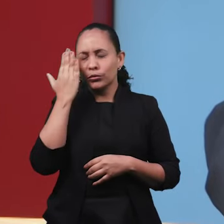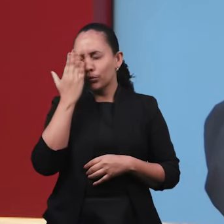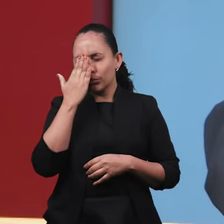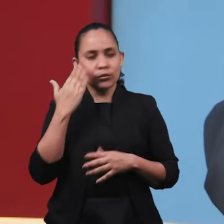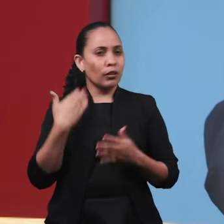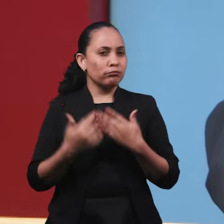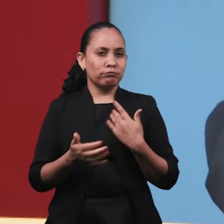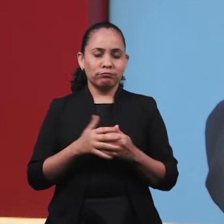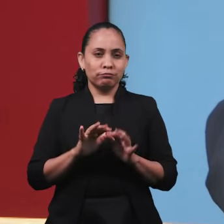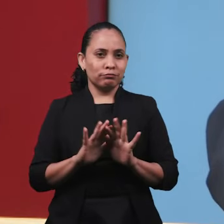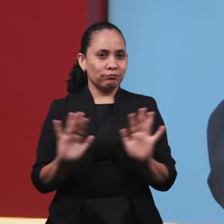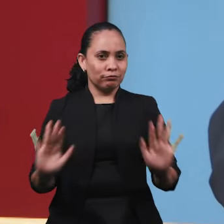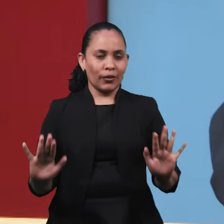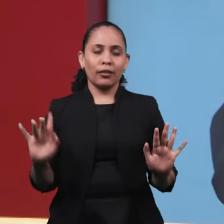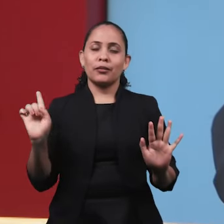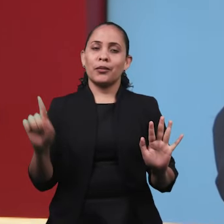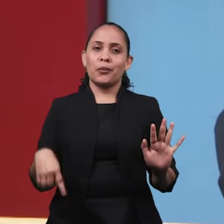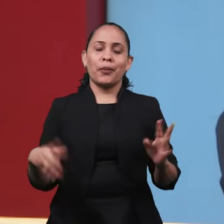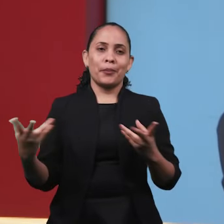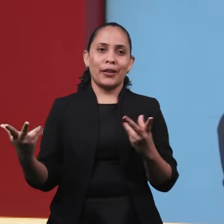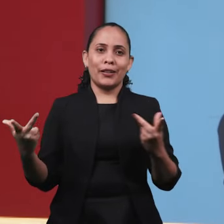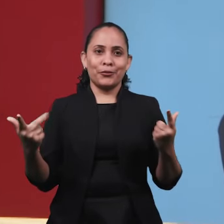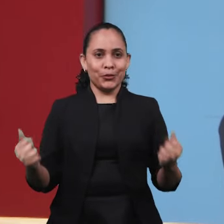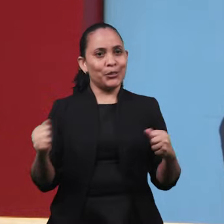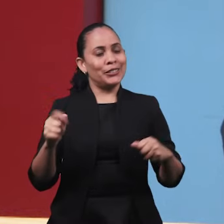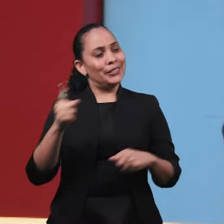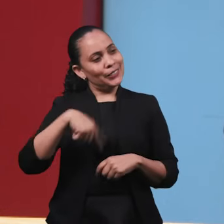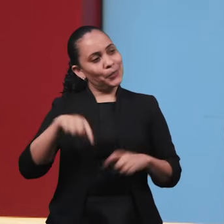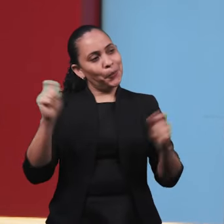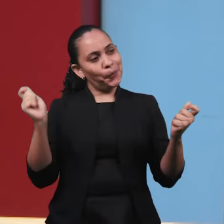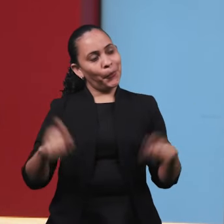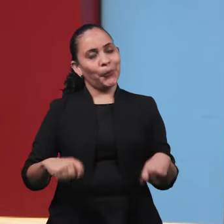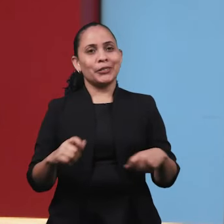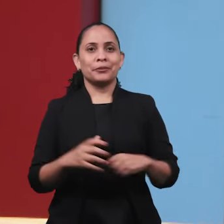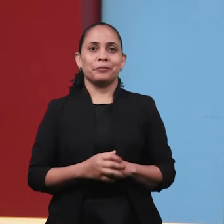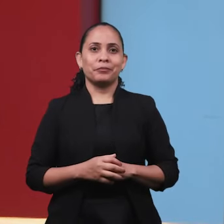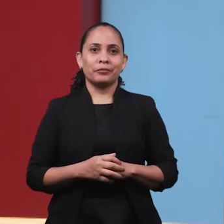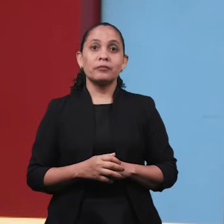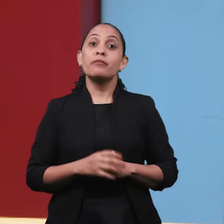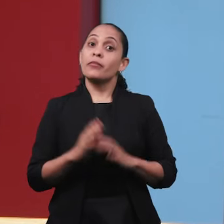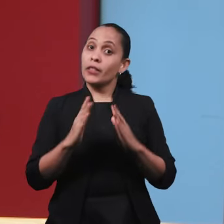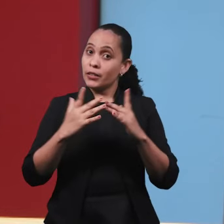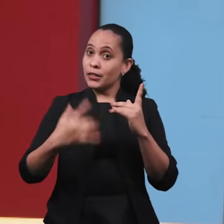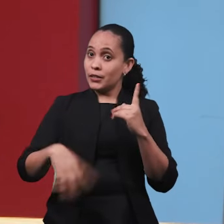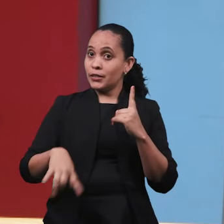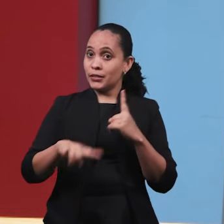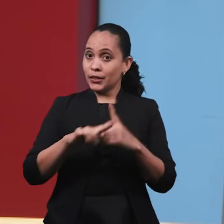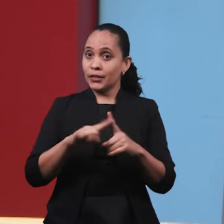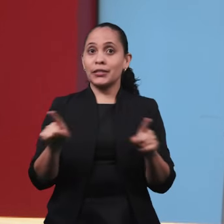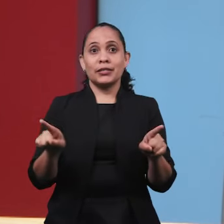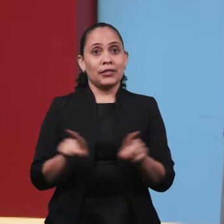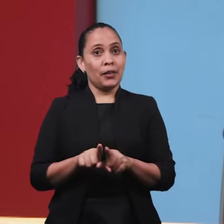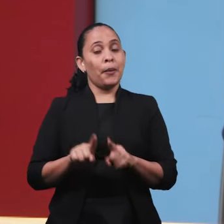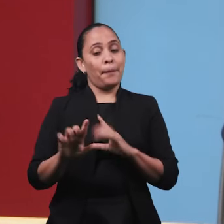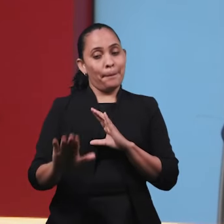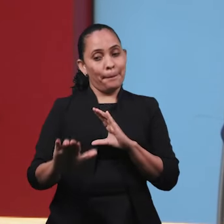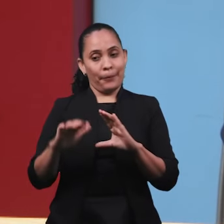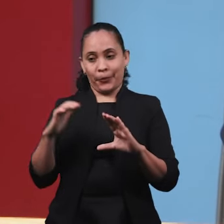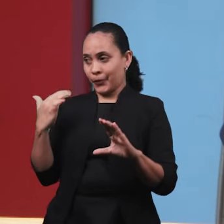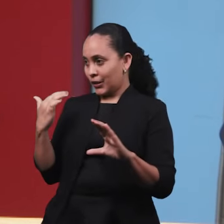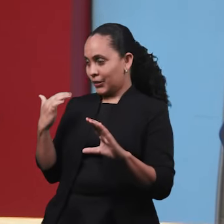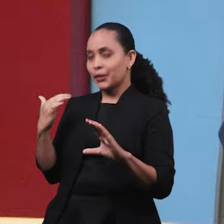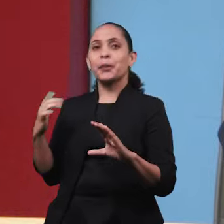cego, se é surdo cego, né? Então, isso é maravilhoso e que os irmãos possam ir nas suas igrejas, escrever,